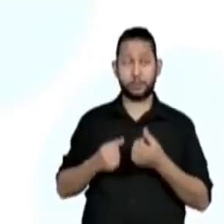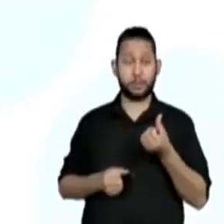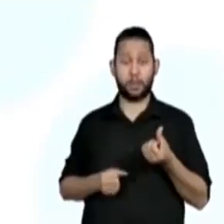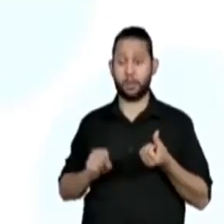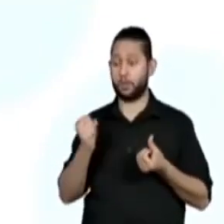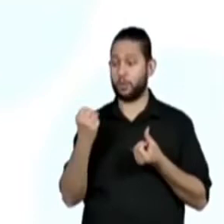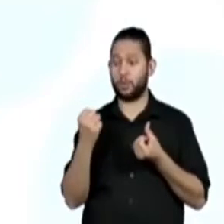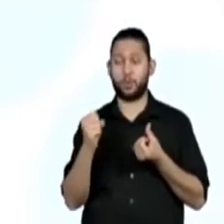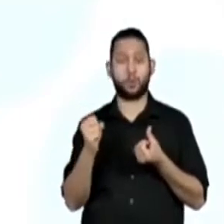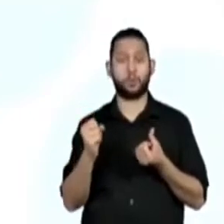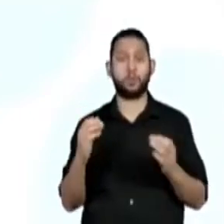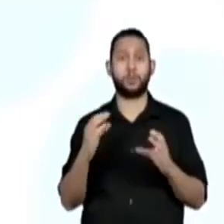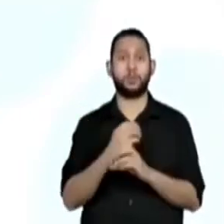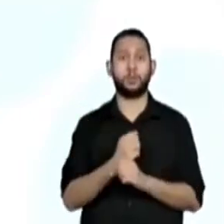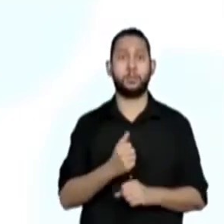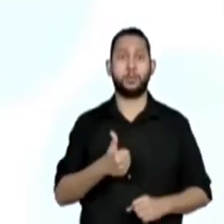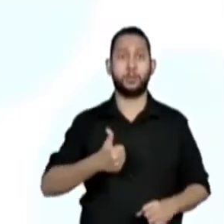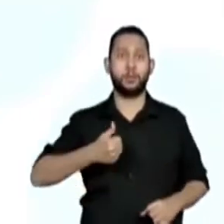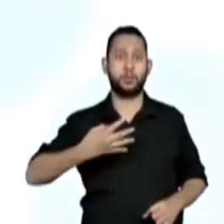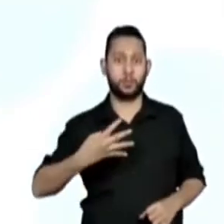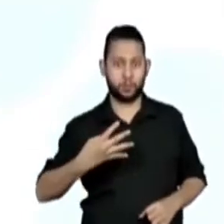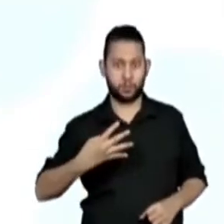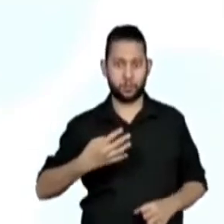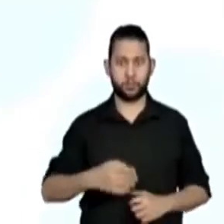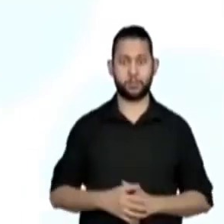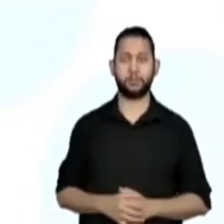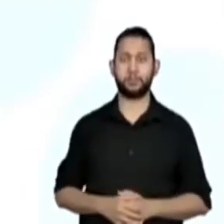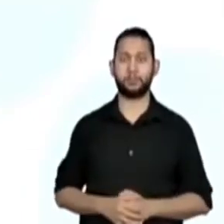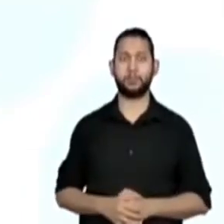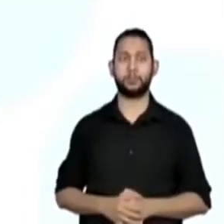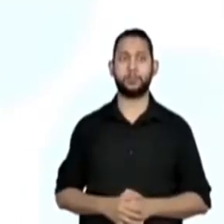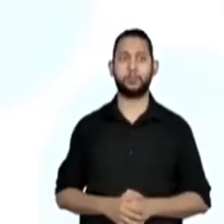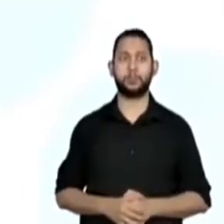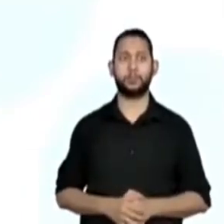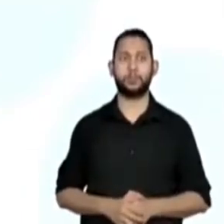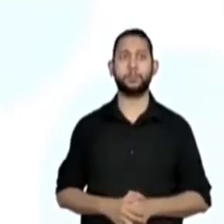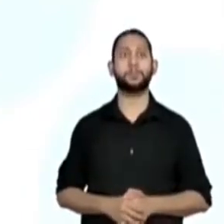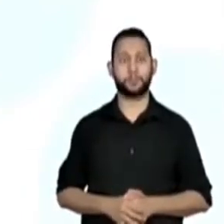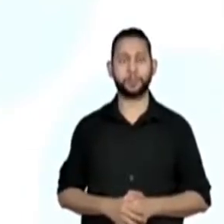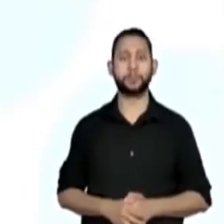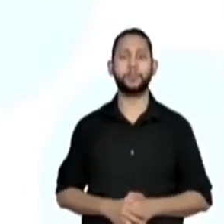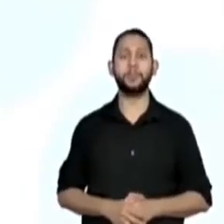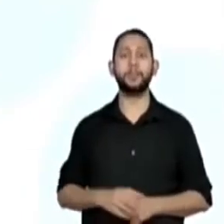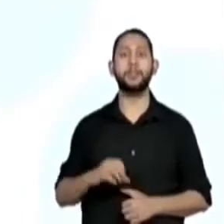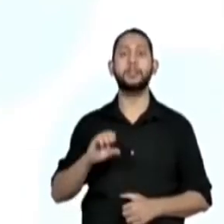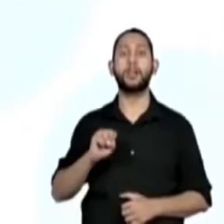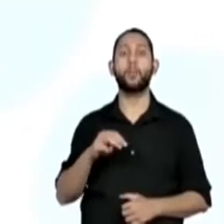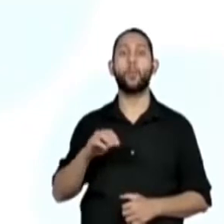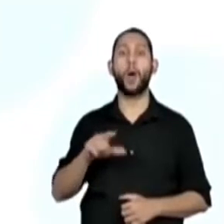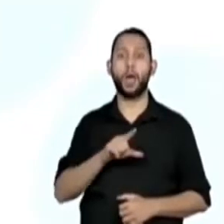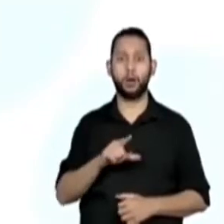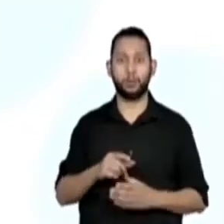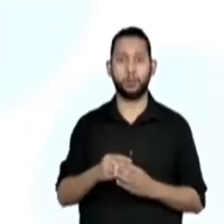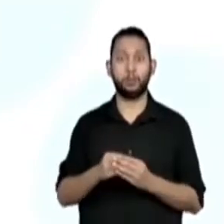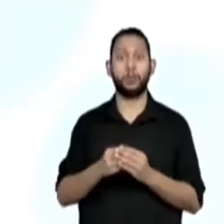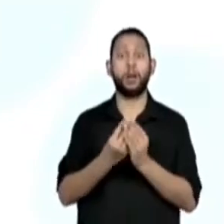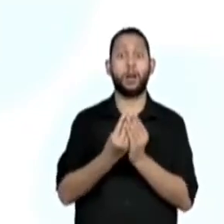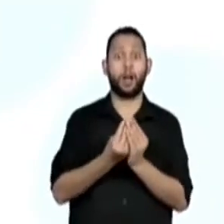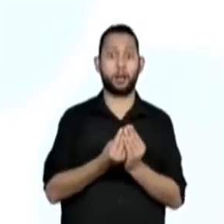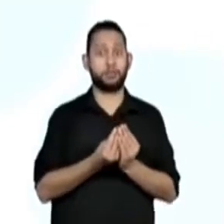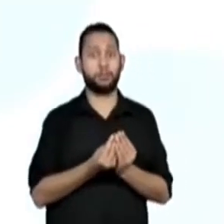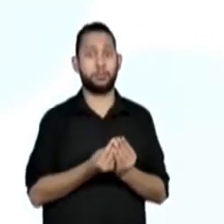quanto turma 14 né vocês mais 6 12 + 2 14 e Samuel Thurman